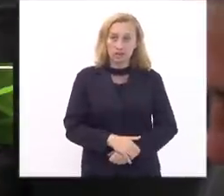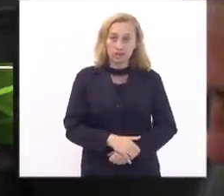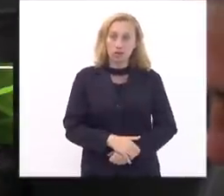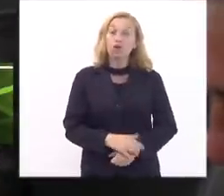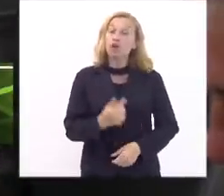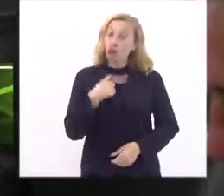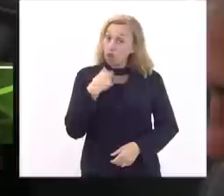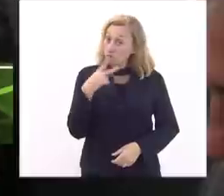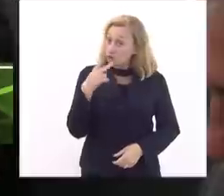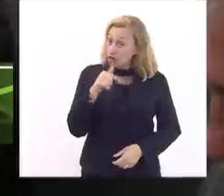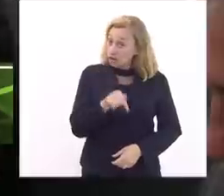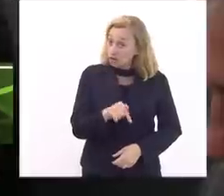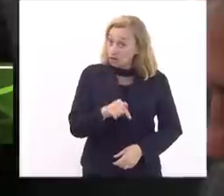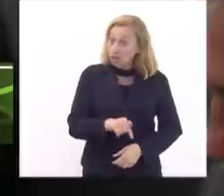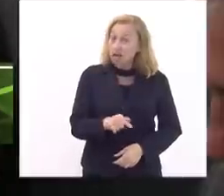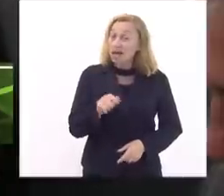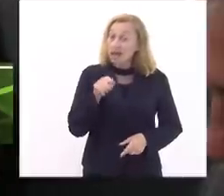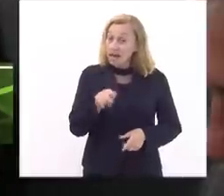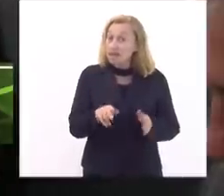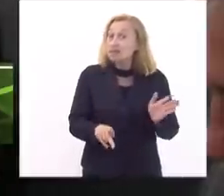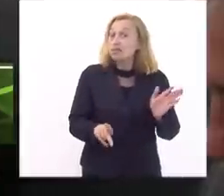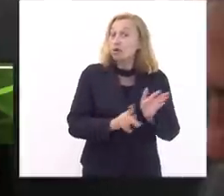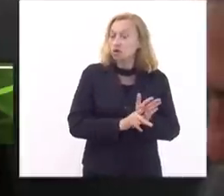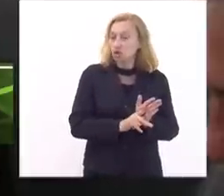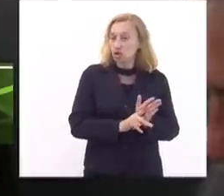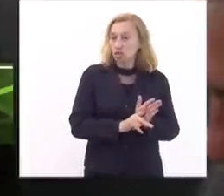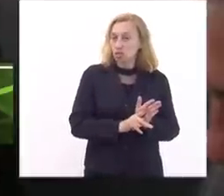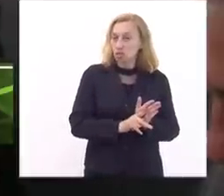estou dizendo aqui é que este projeto,